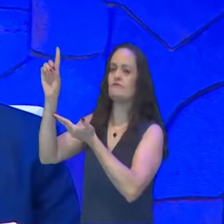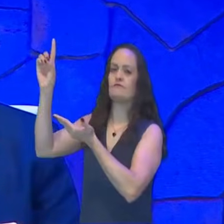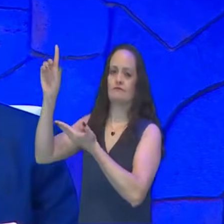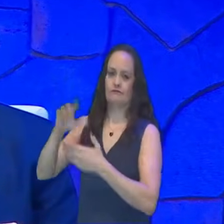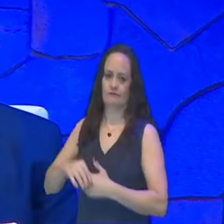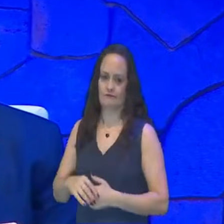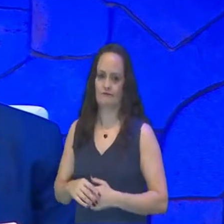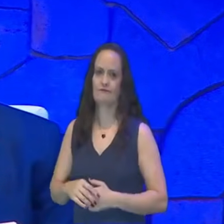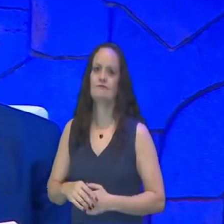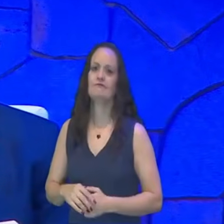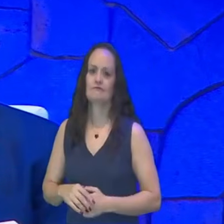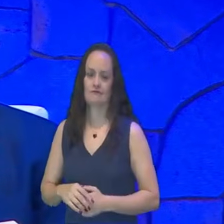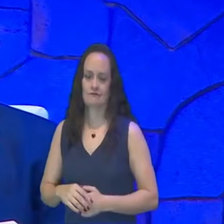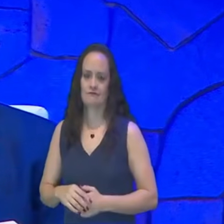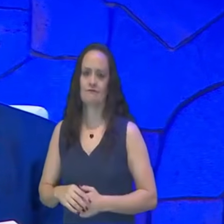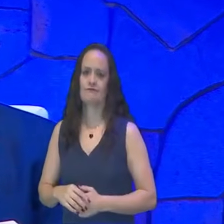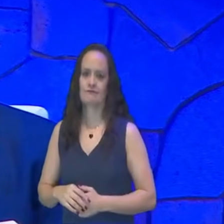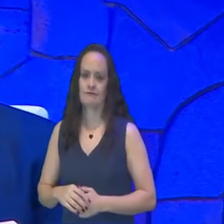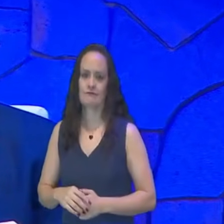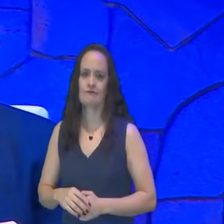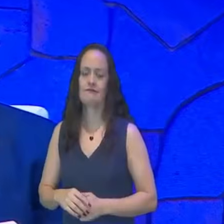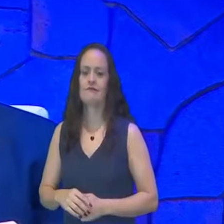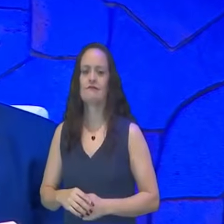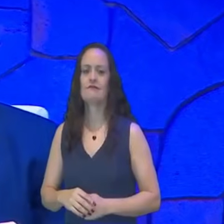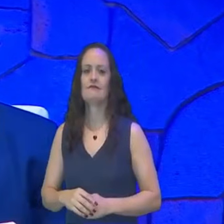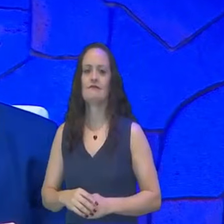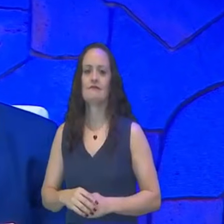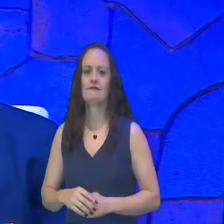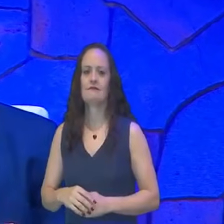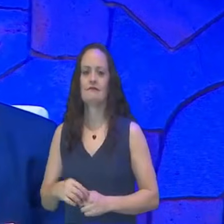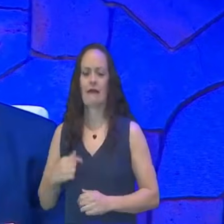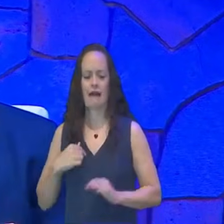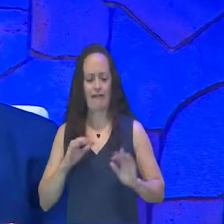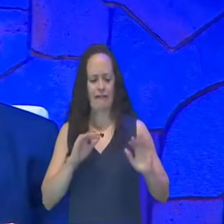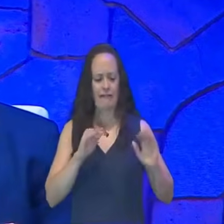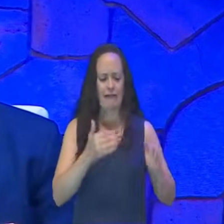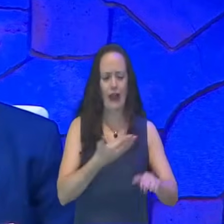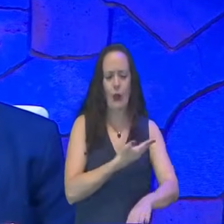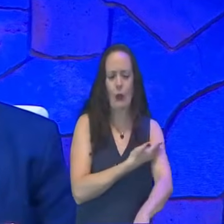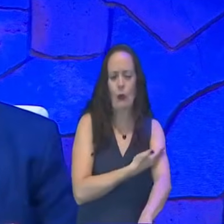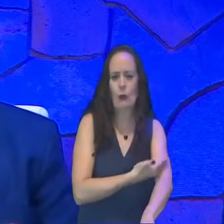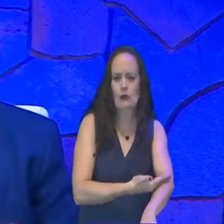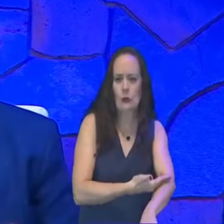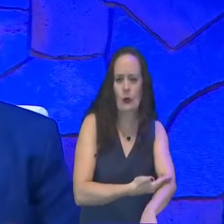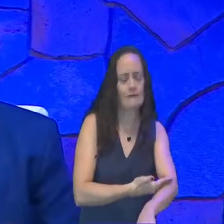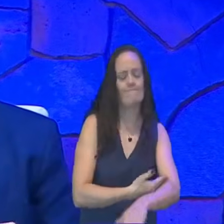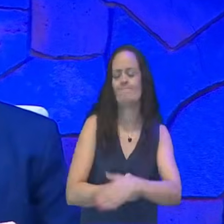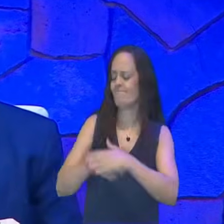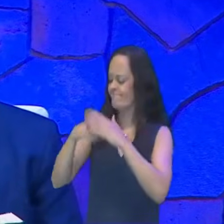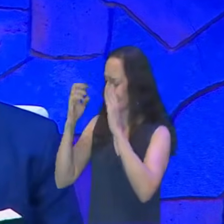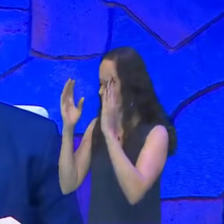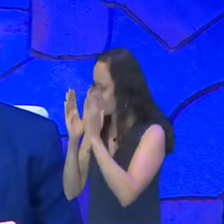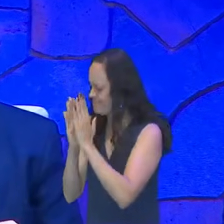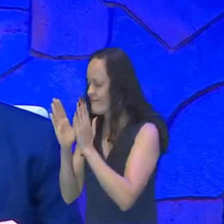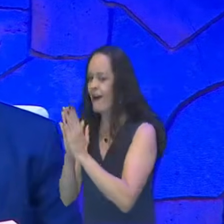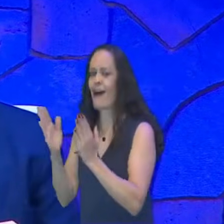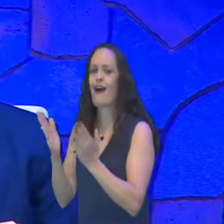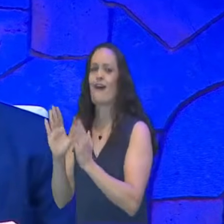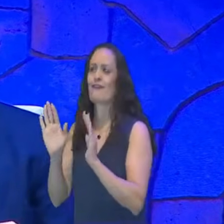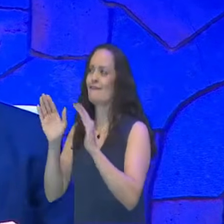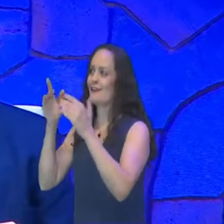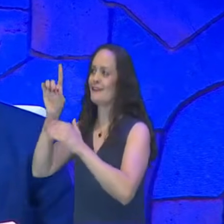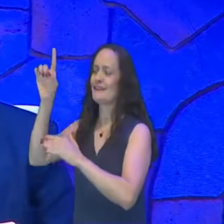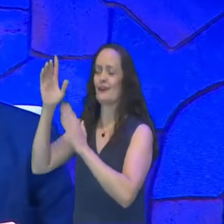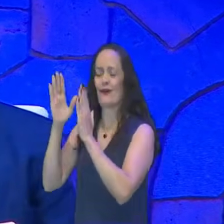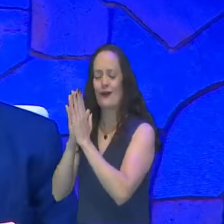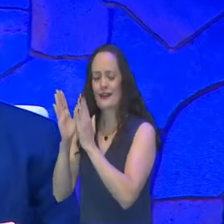substituindo o consumo passivo da validação pelo hábito intencional da oração, na leitura da